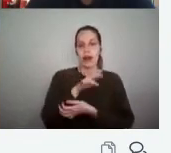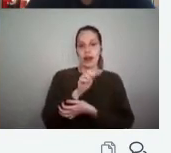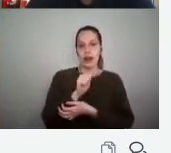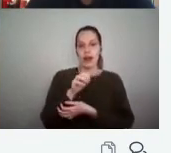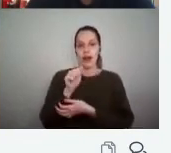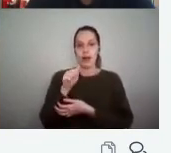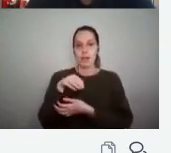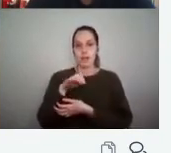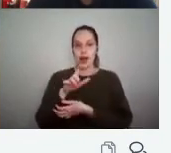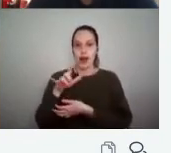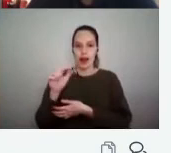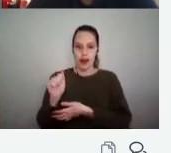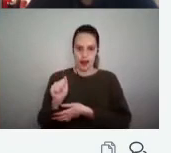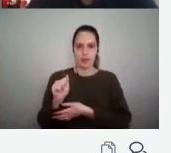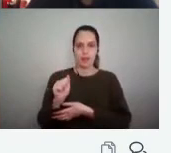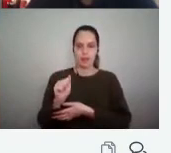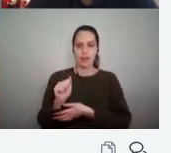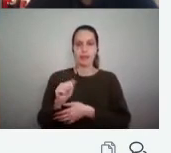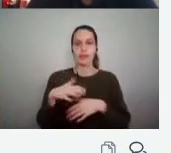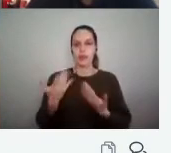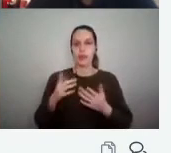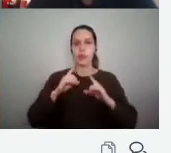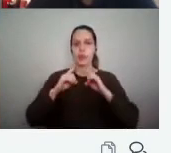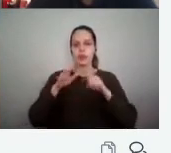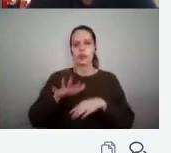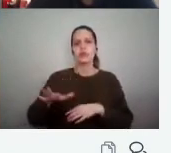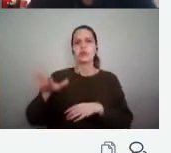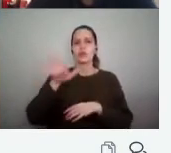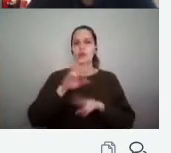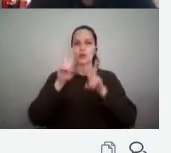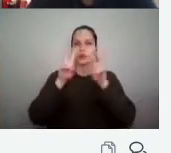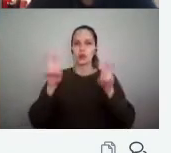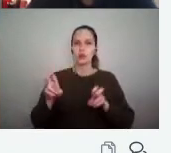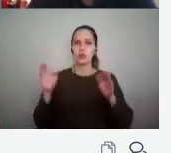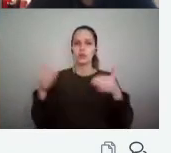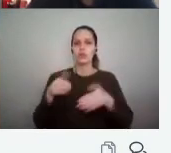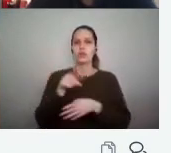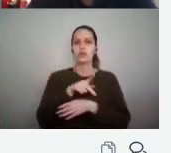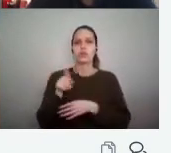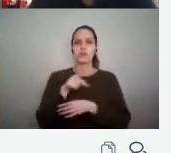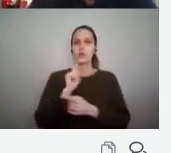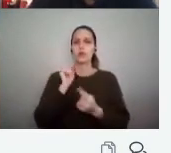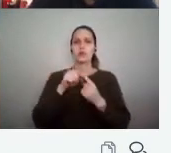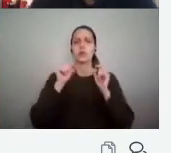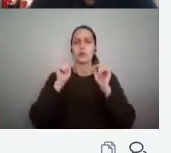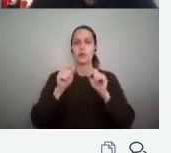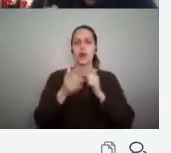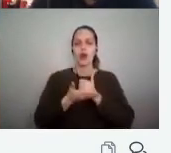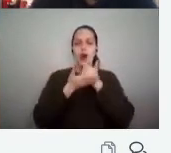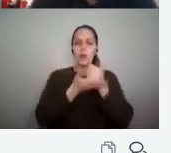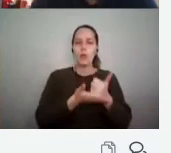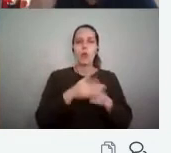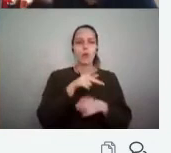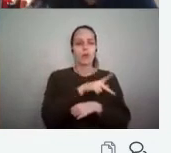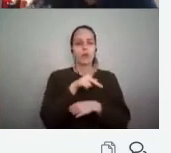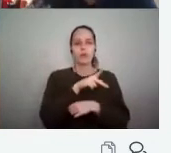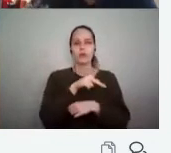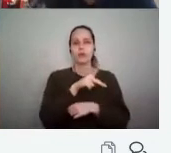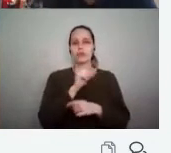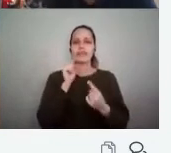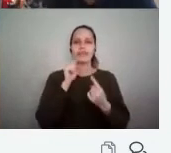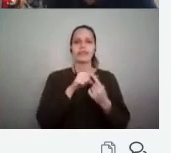Mano. Então, de forma geral, a coordenação de assuntos docentes tem como finalidade conferir suporte aos docentes, visando